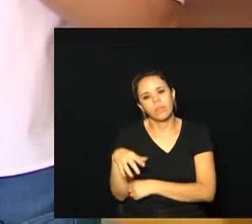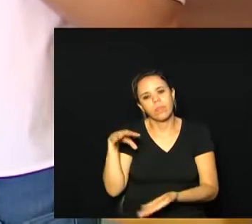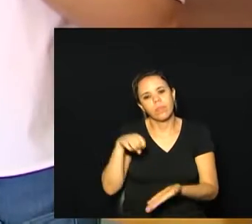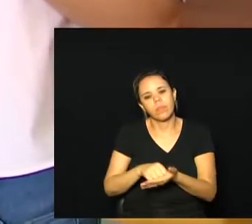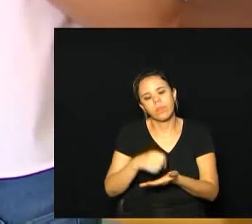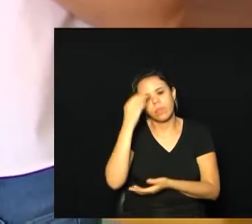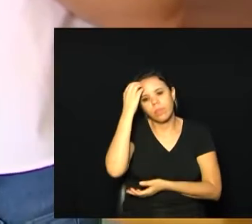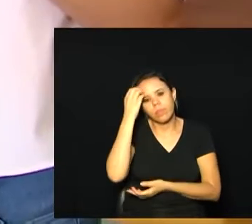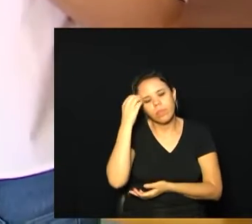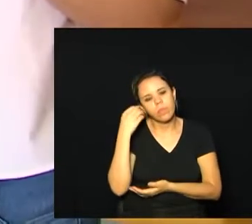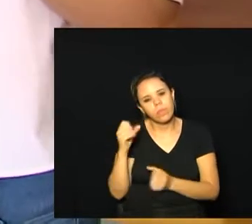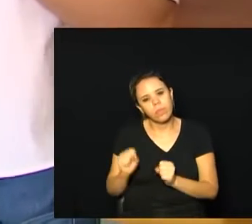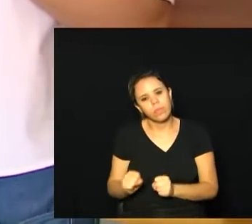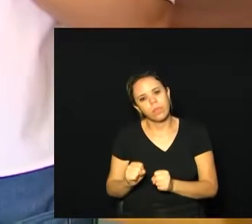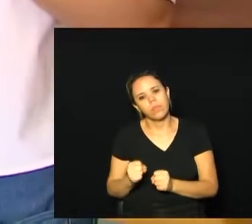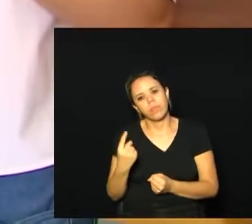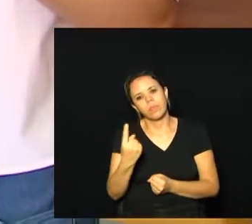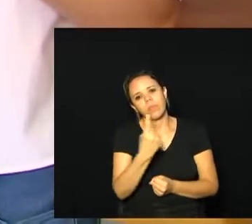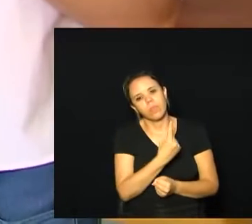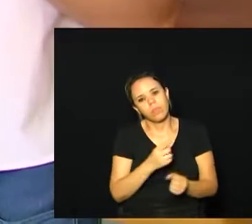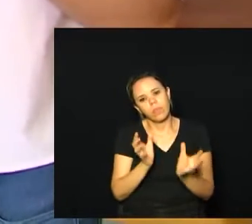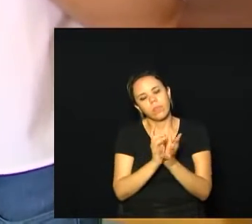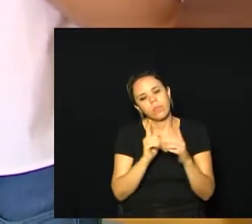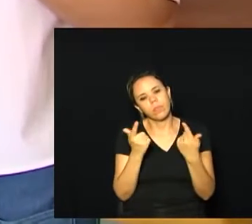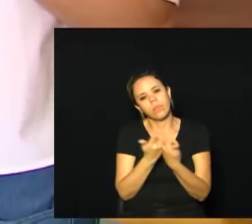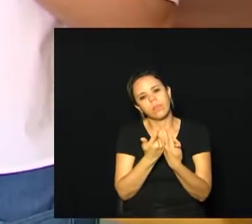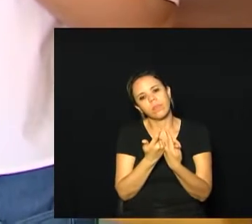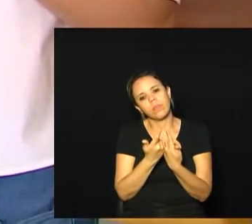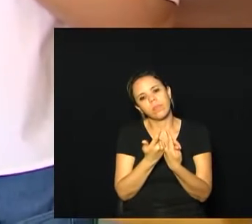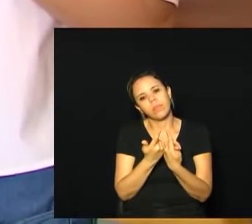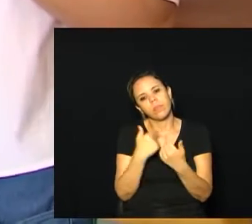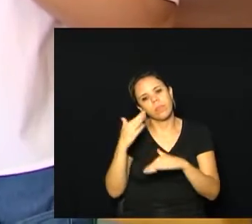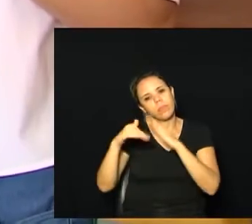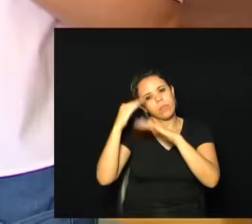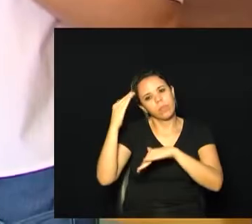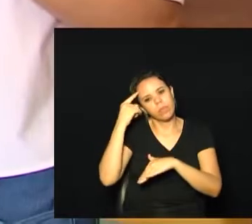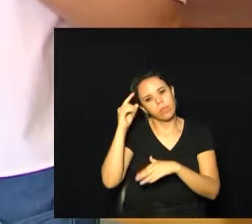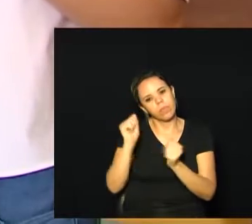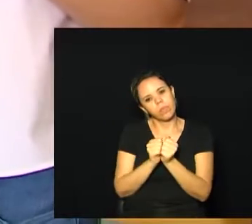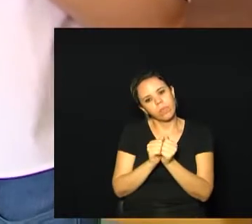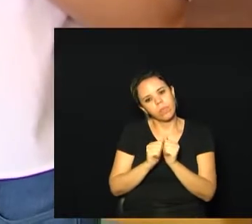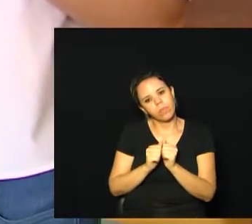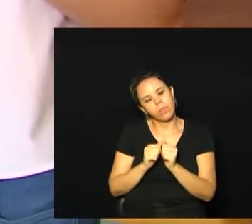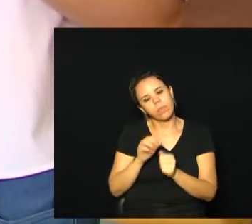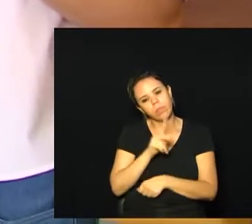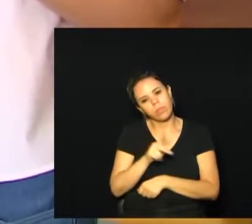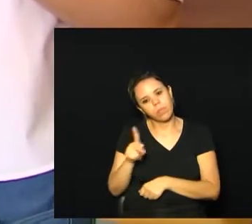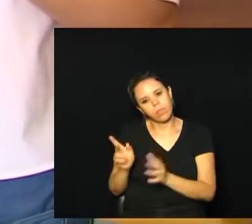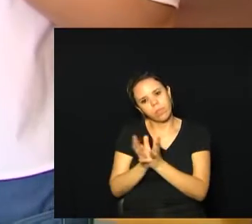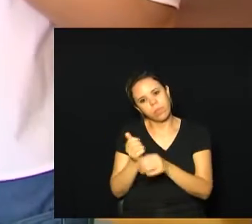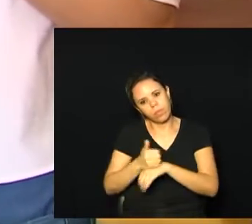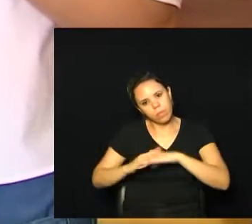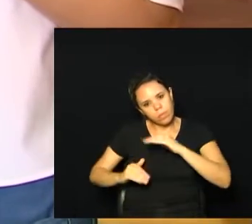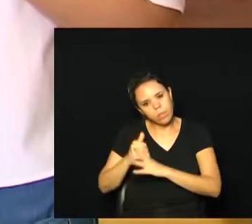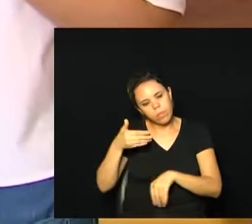inscreve, pode ser individual ou em equipe, e aí ele vai desenvolvendo a ideia junto com um tutor, junto com uma equipe de profissionais